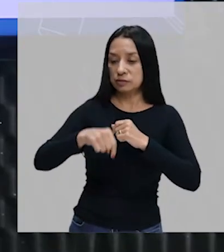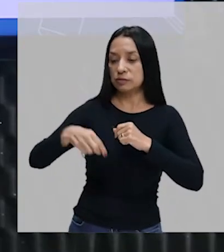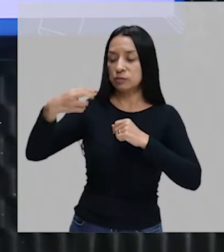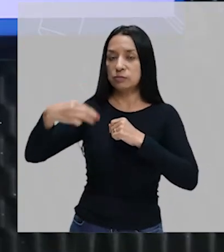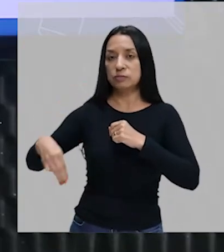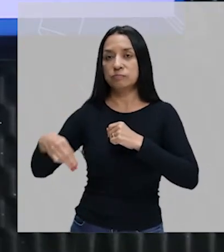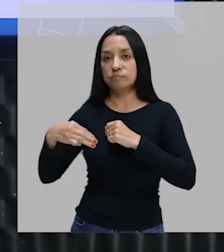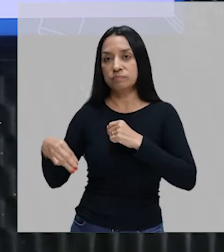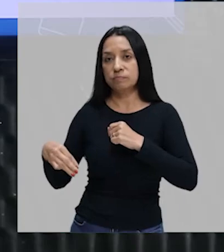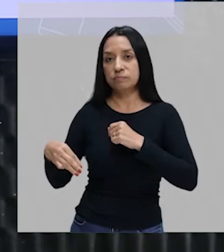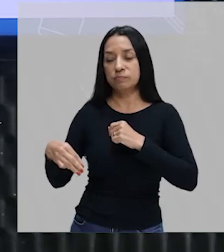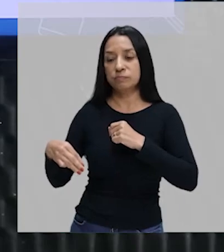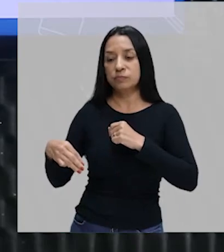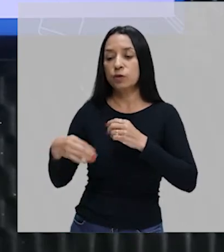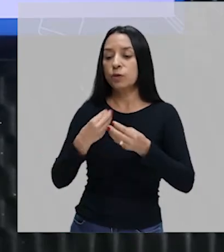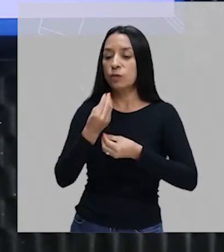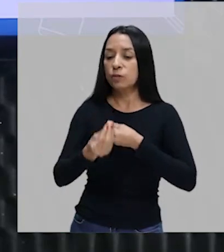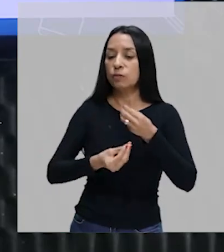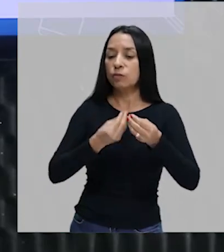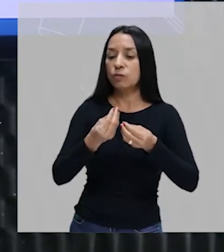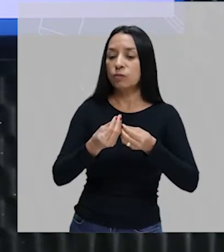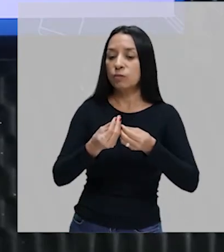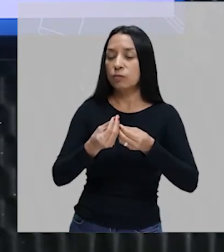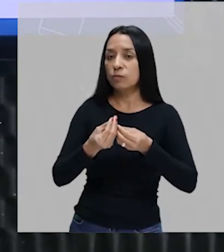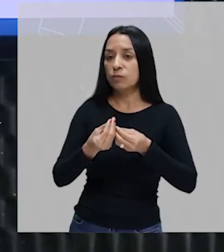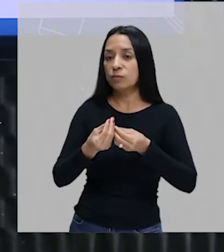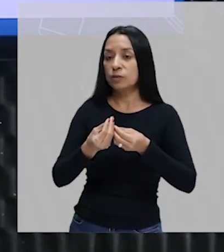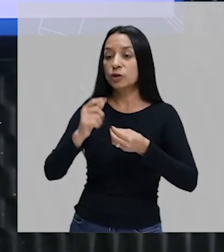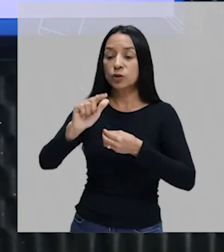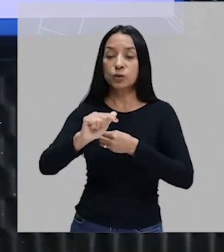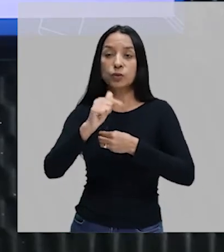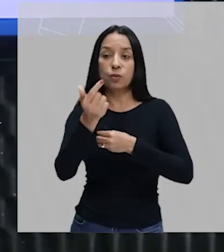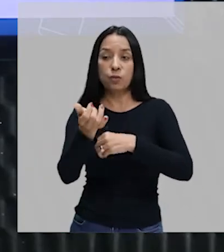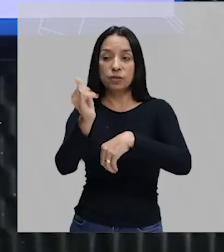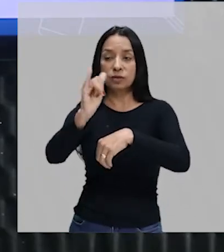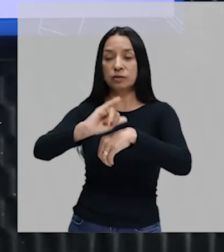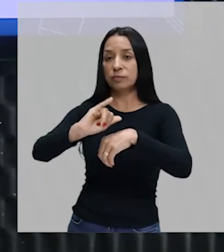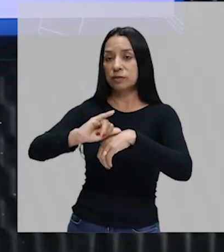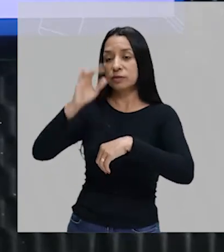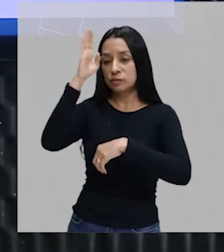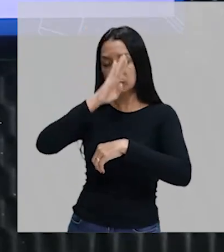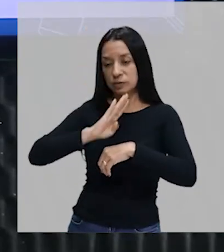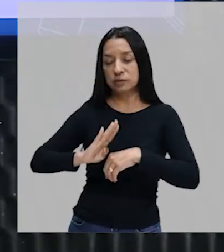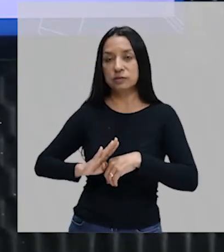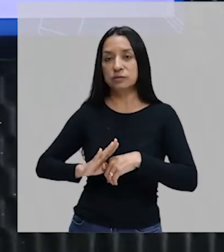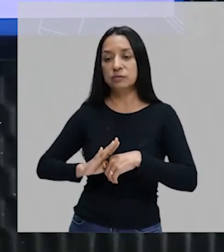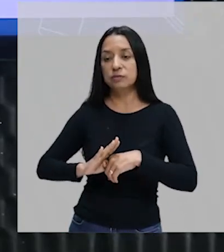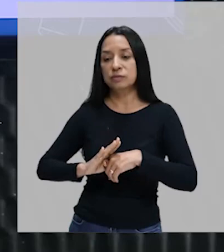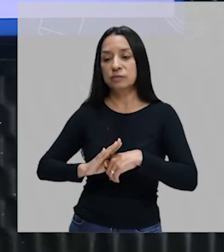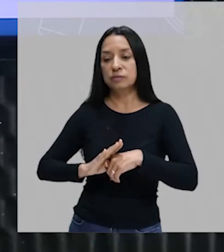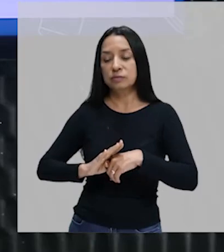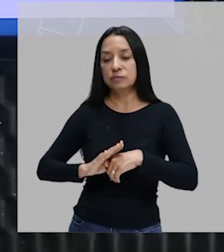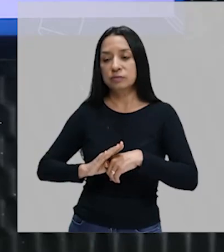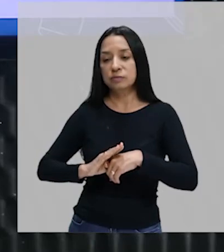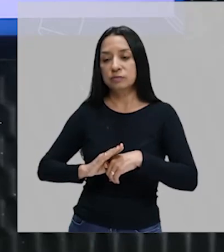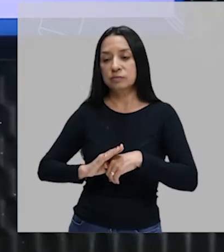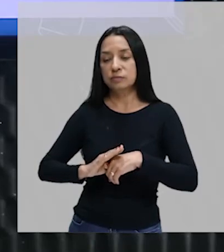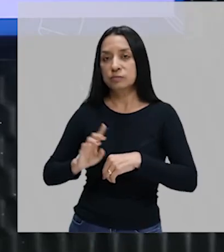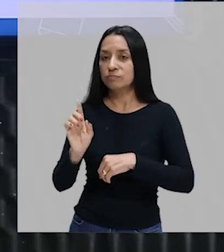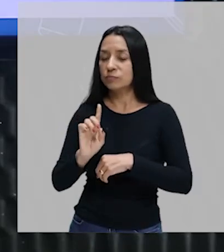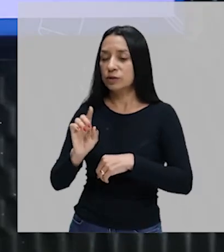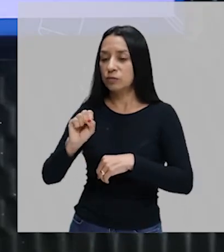Maranhão, assim como em boa parte das capitanias do Brasil, exceto São